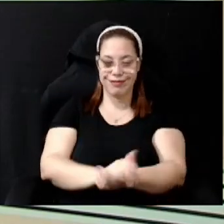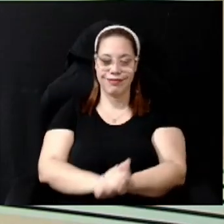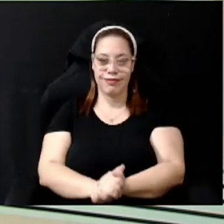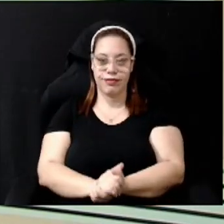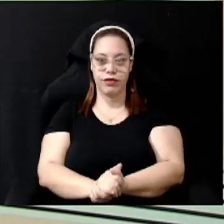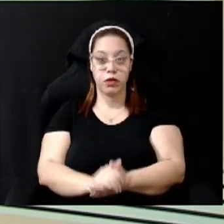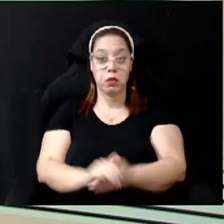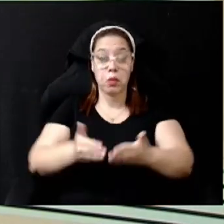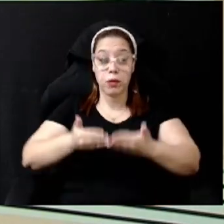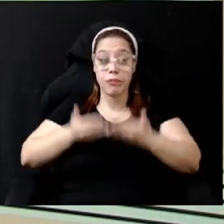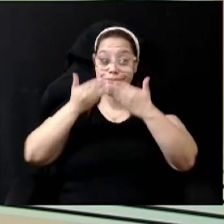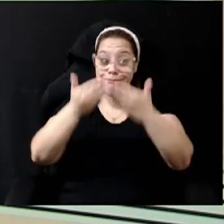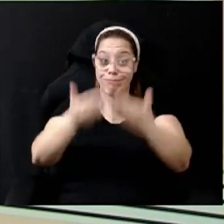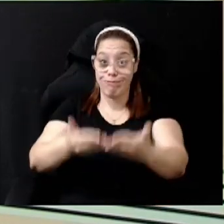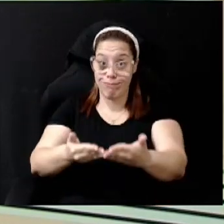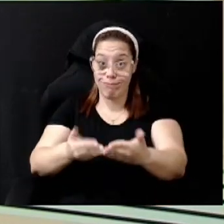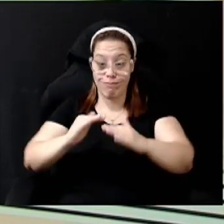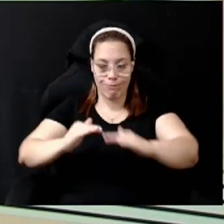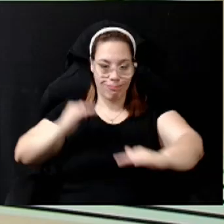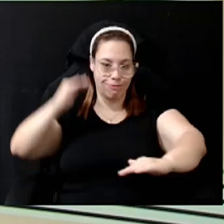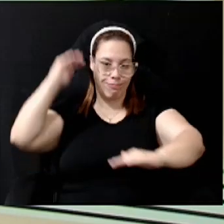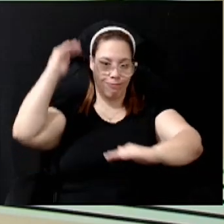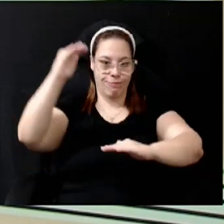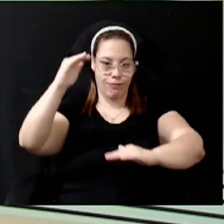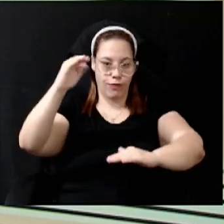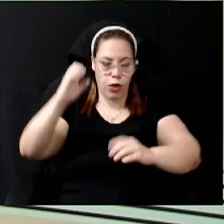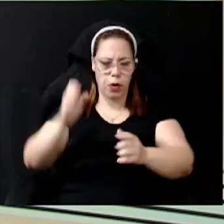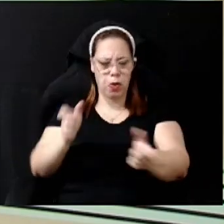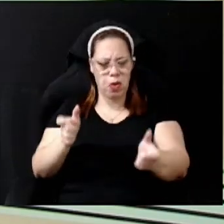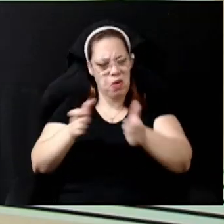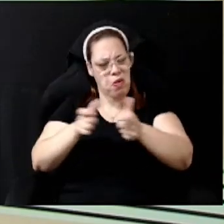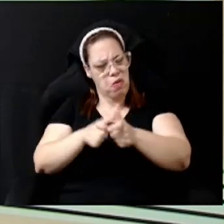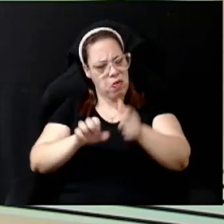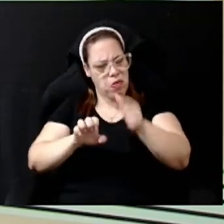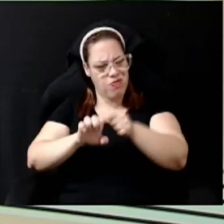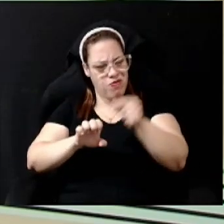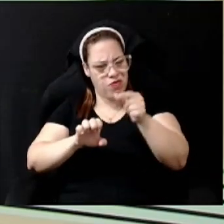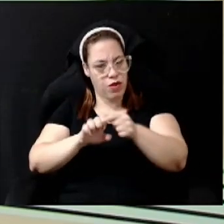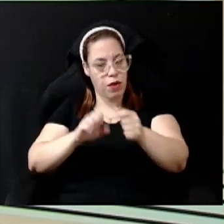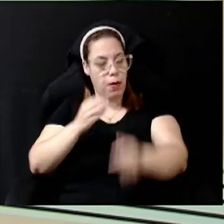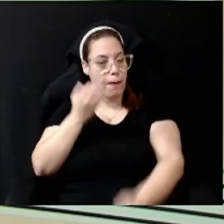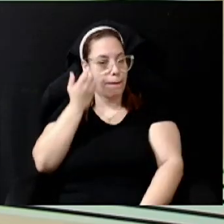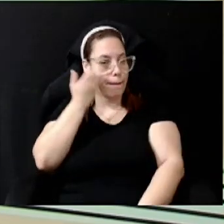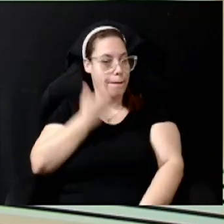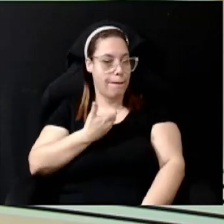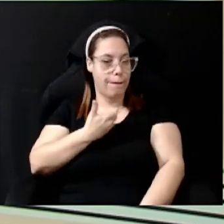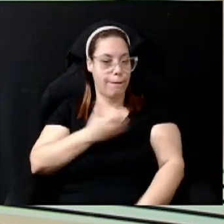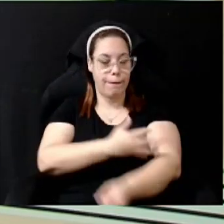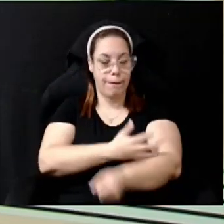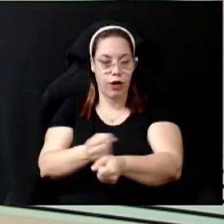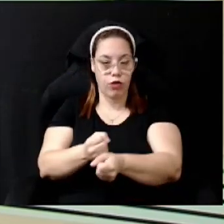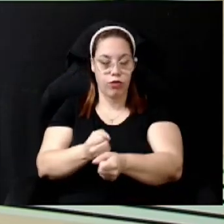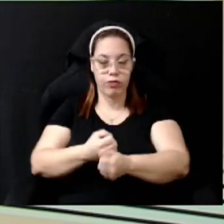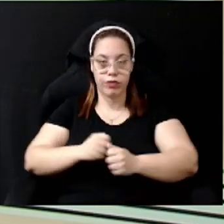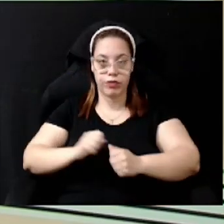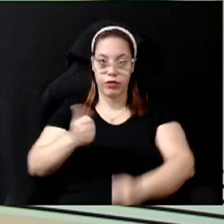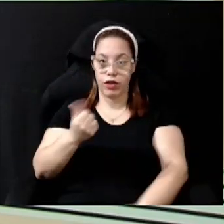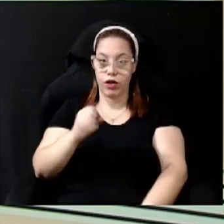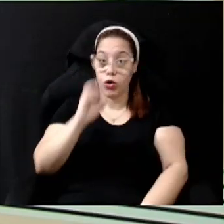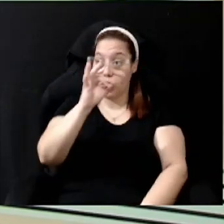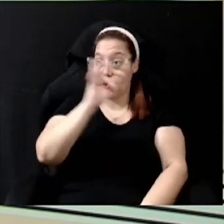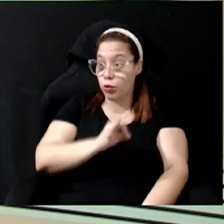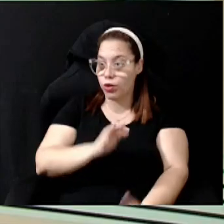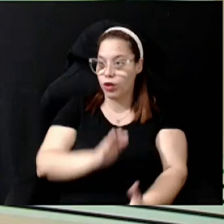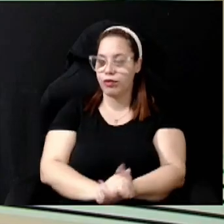performance acima dos pequenos negócios de empreendedores brancos, que cresceu 18%. No